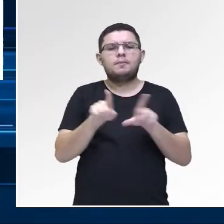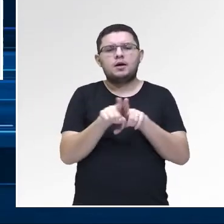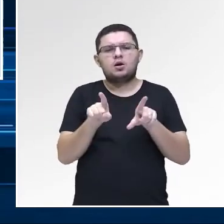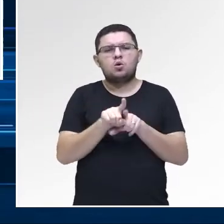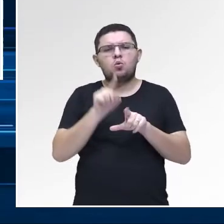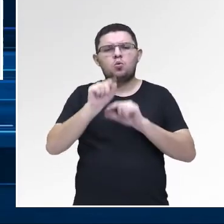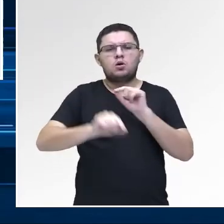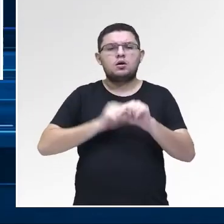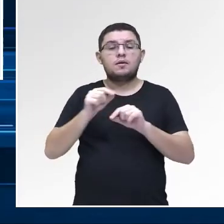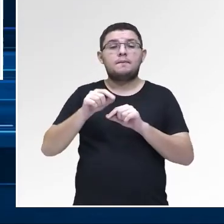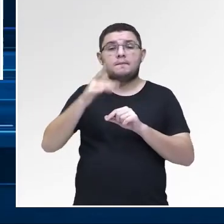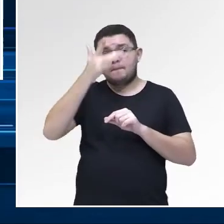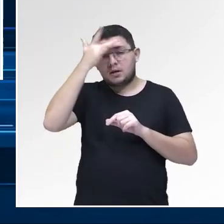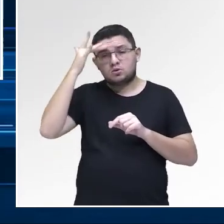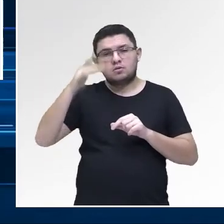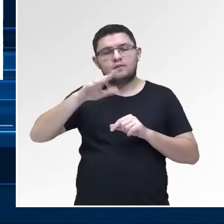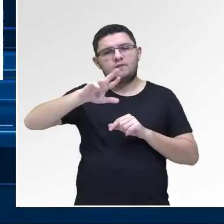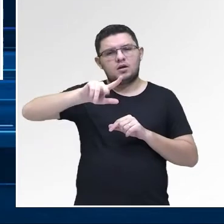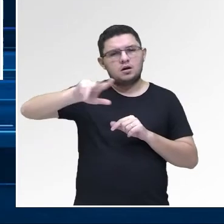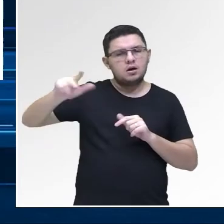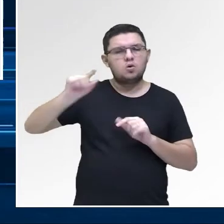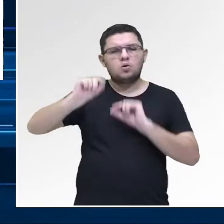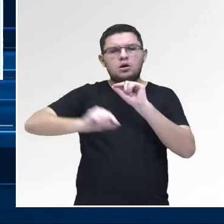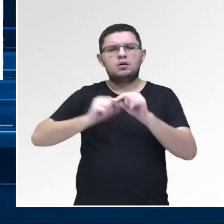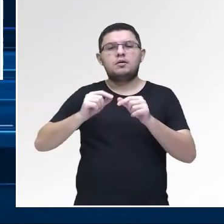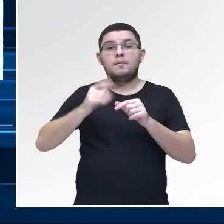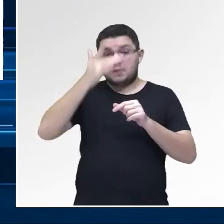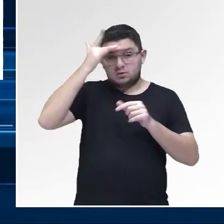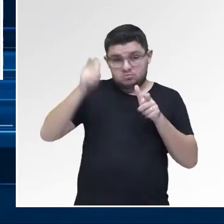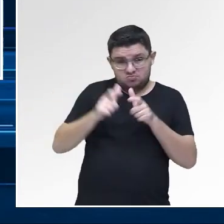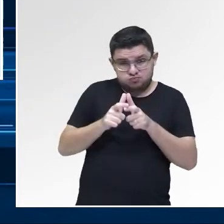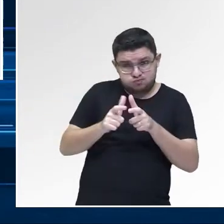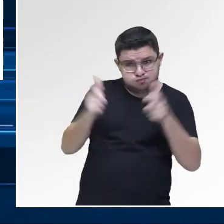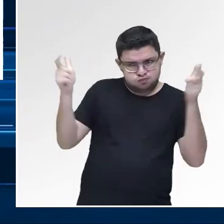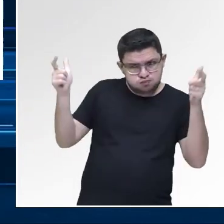mais pessoas, né? Como eu falei para vocês ainda agora,